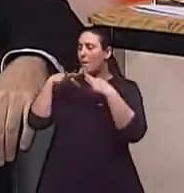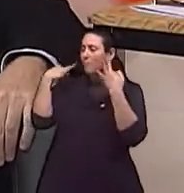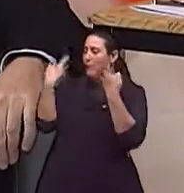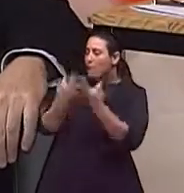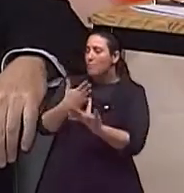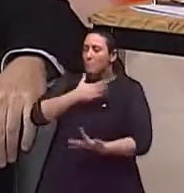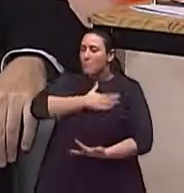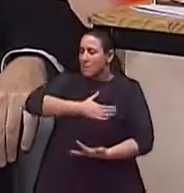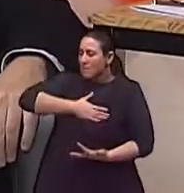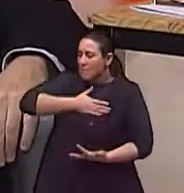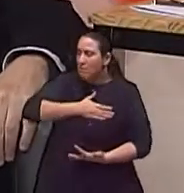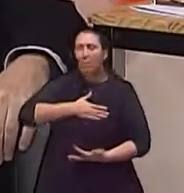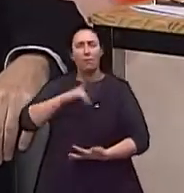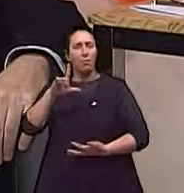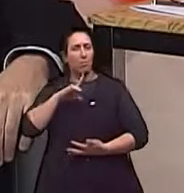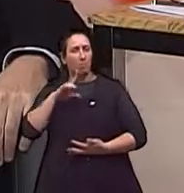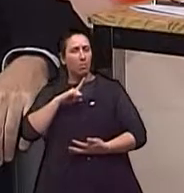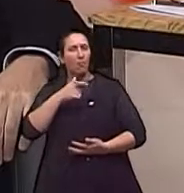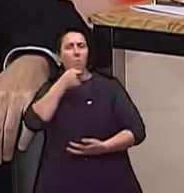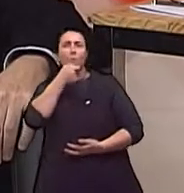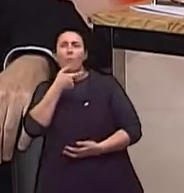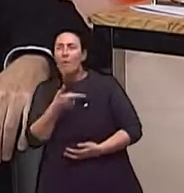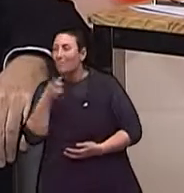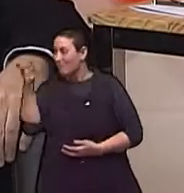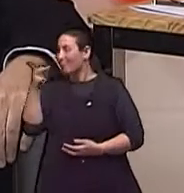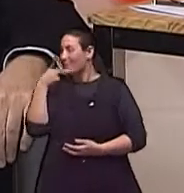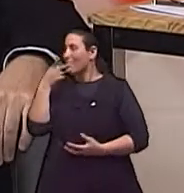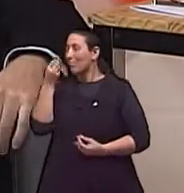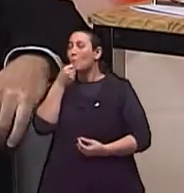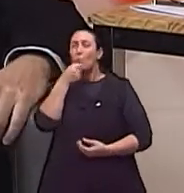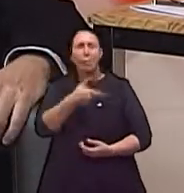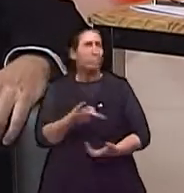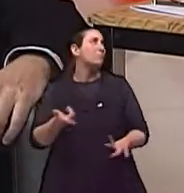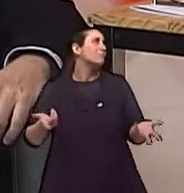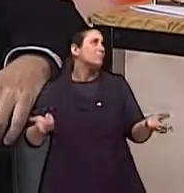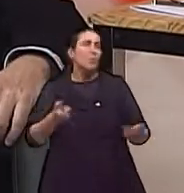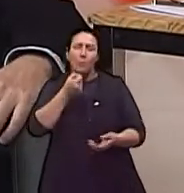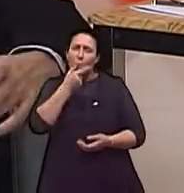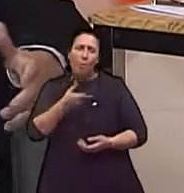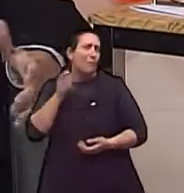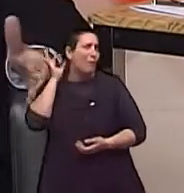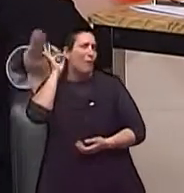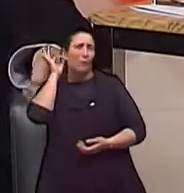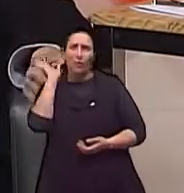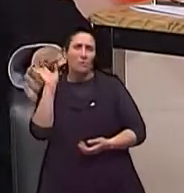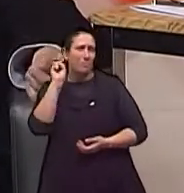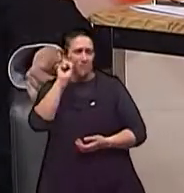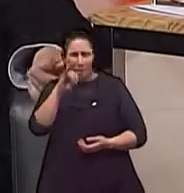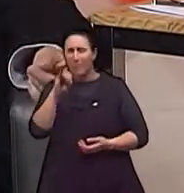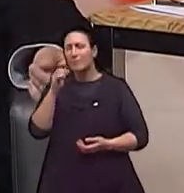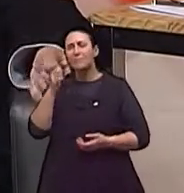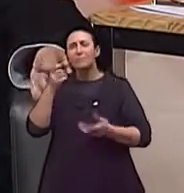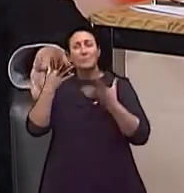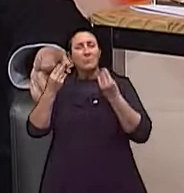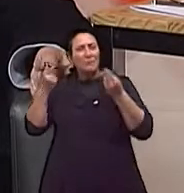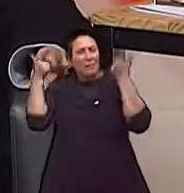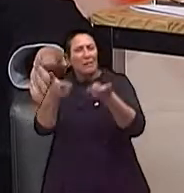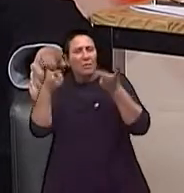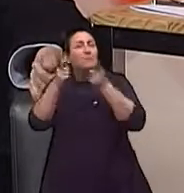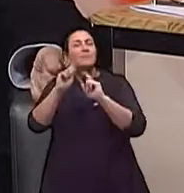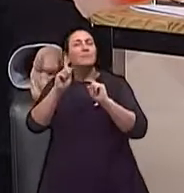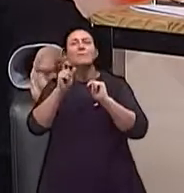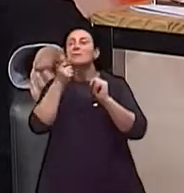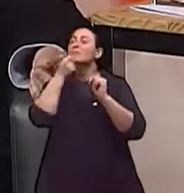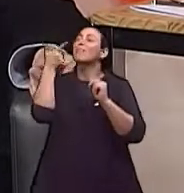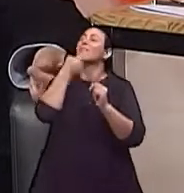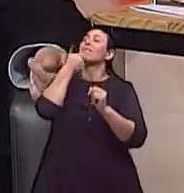prazer o humor que tu falava antes né o humor é uma coisa maravilhosa quando não é usada em excesso pode